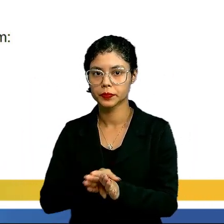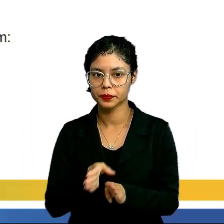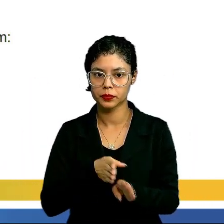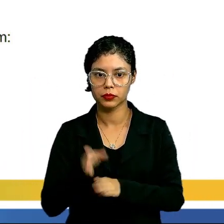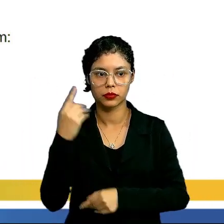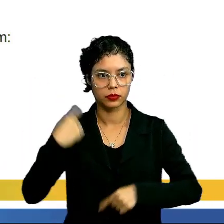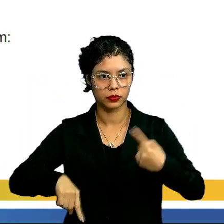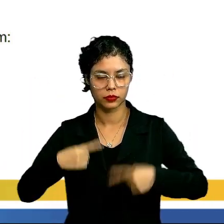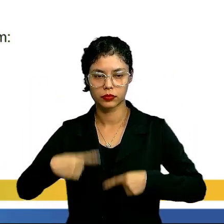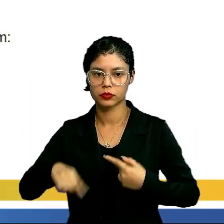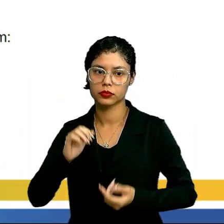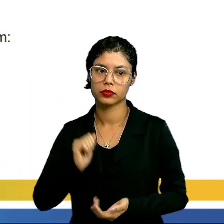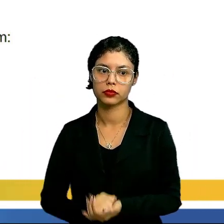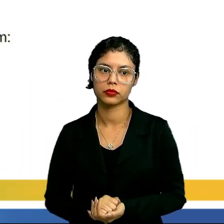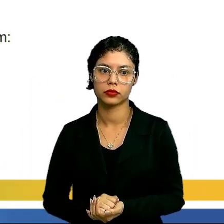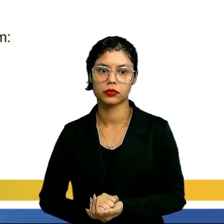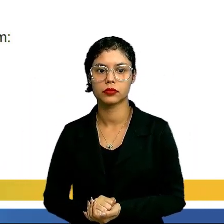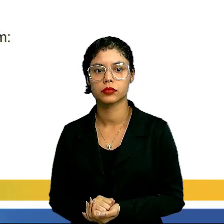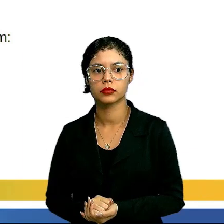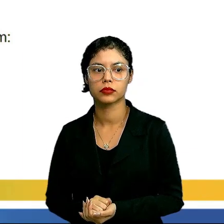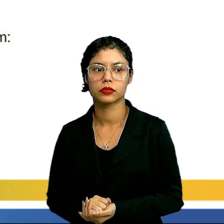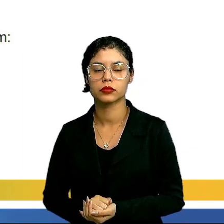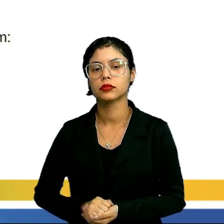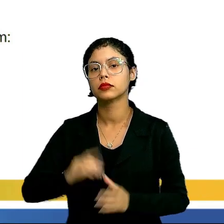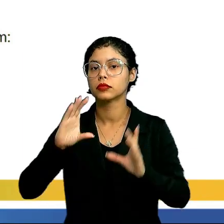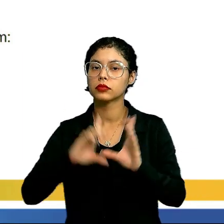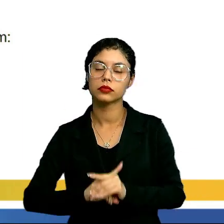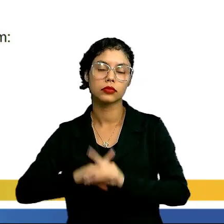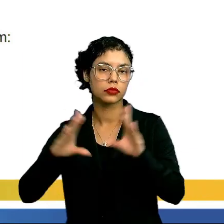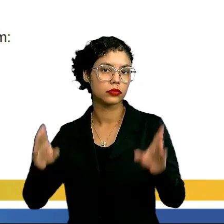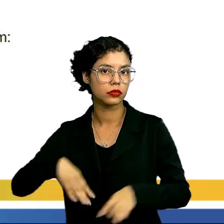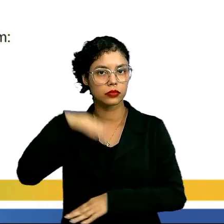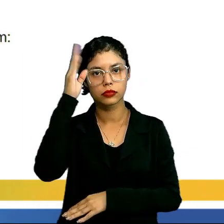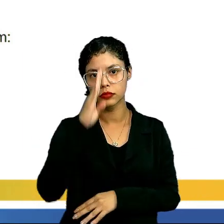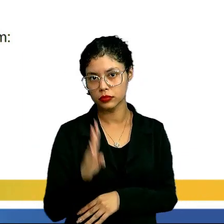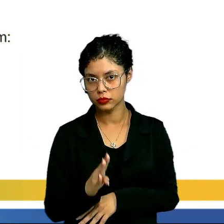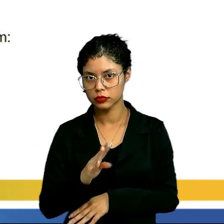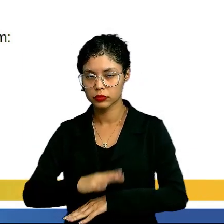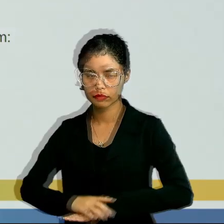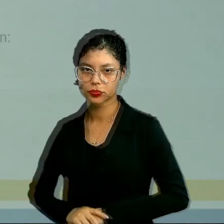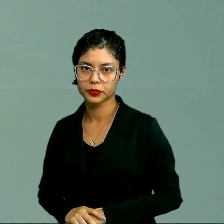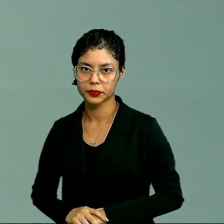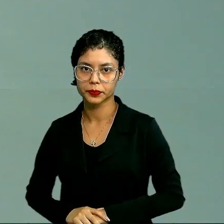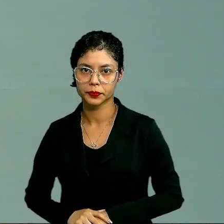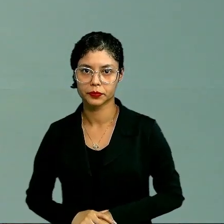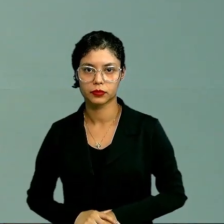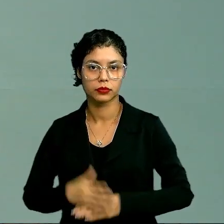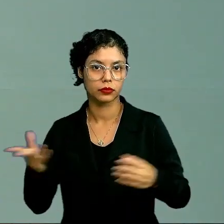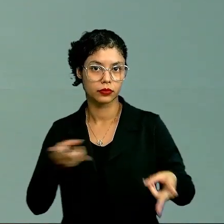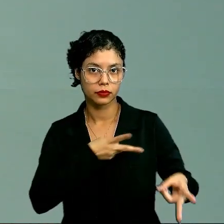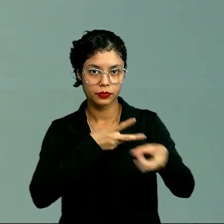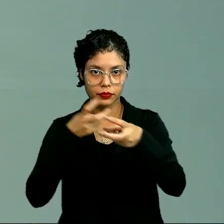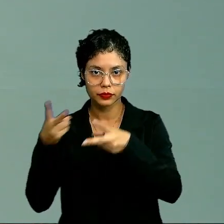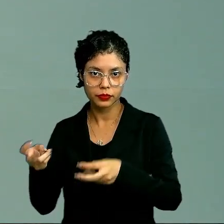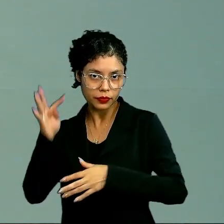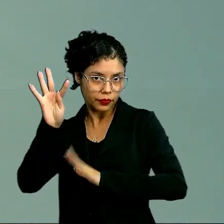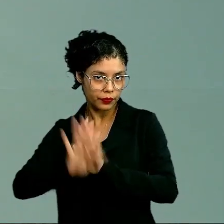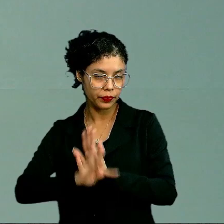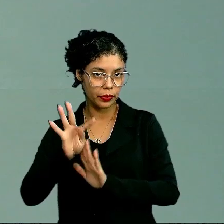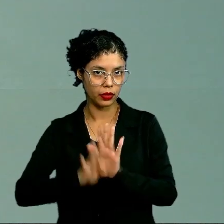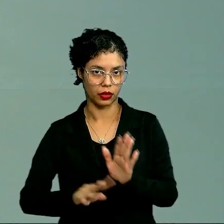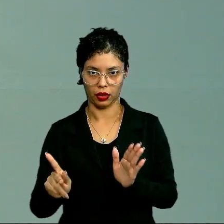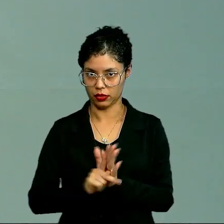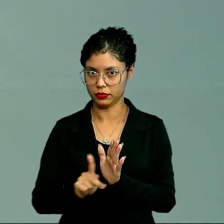sucesso do processo de consolidação política da democracia no Brasil. Observe que o texto ele